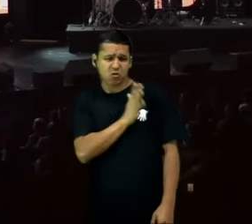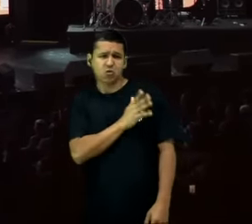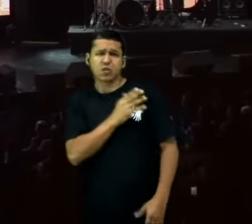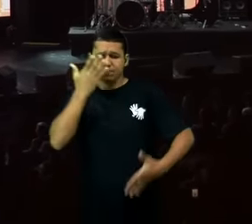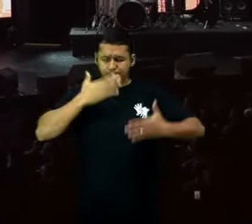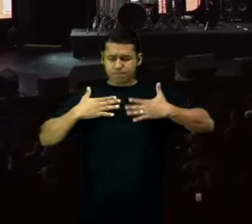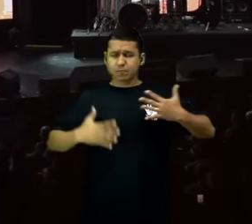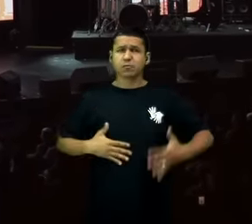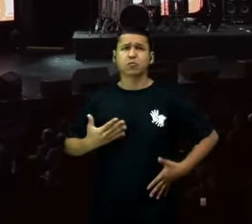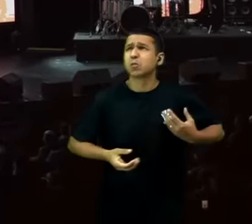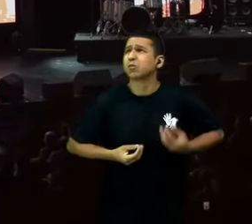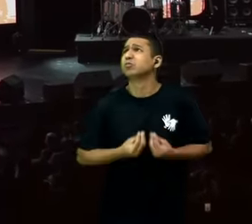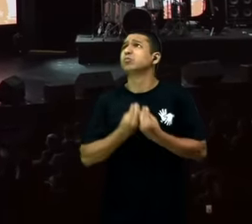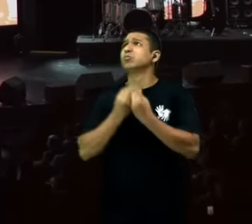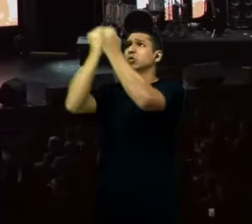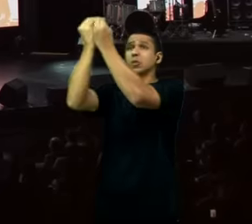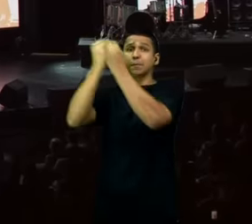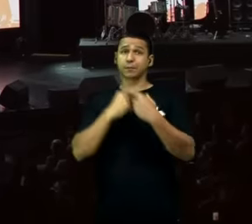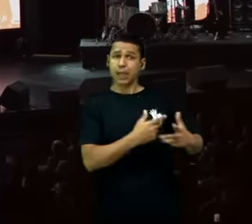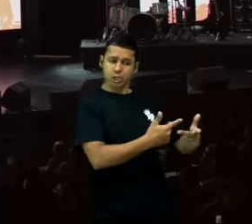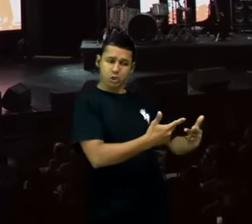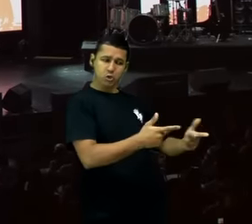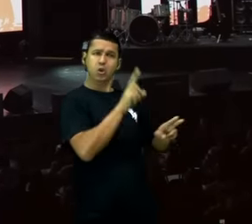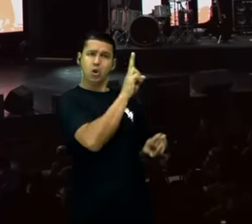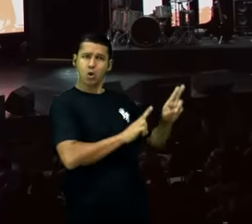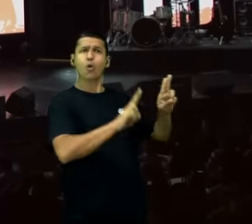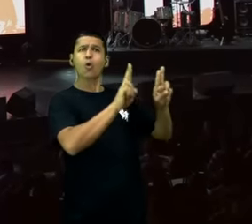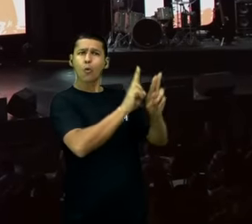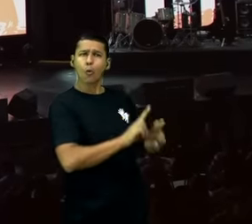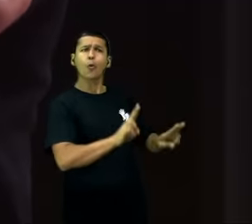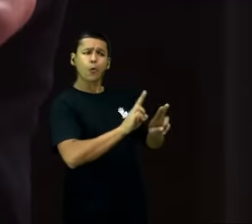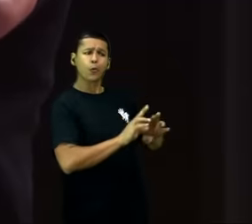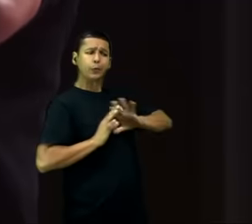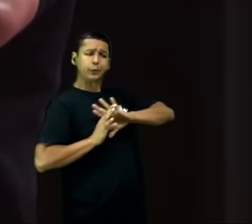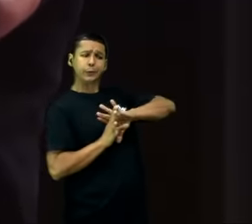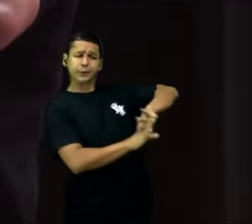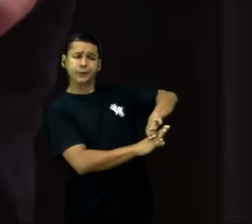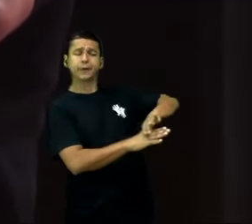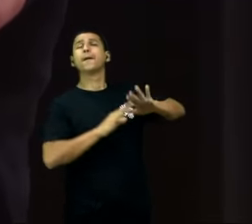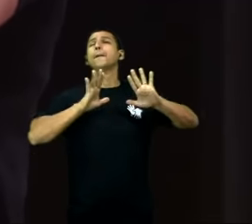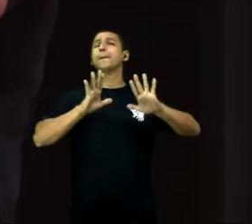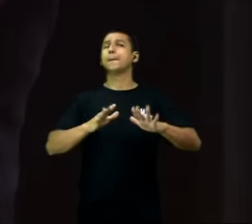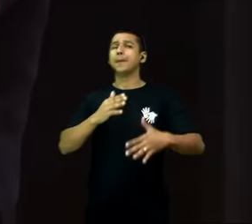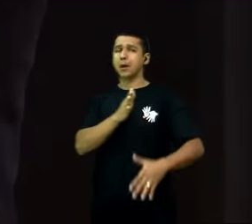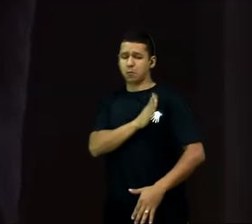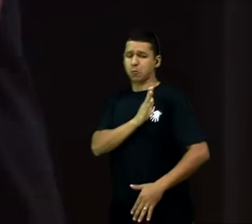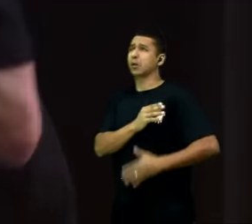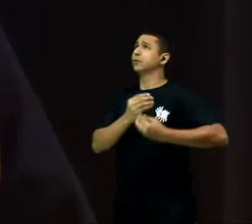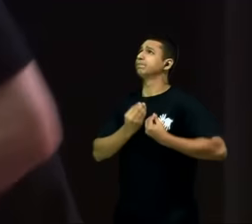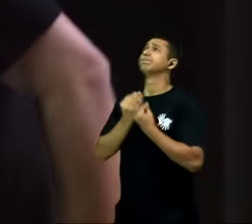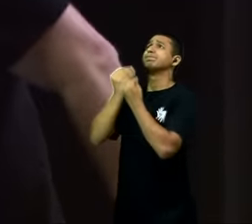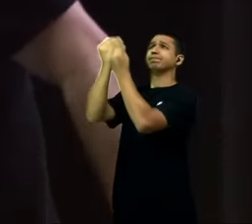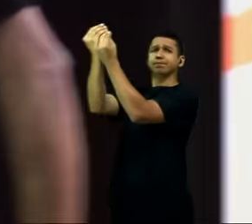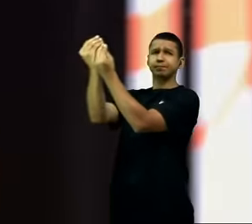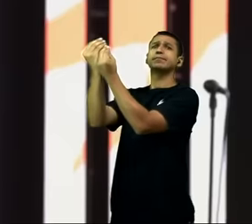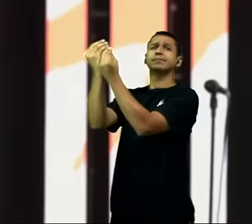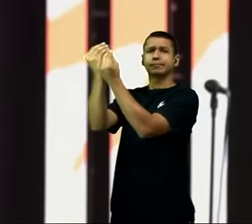As coisas eu vou usar, as coisas eu vou desfrutar, mas nada vai tomar o lugar de Deus no meu